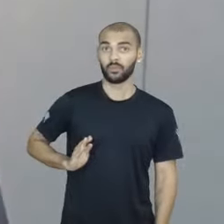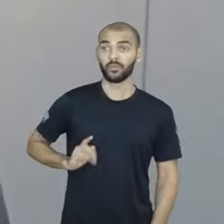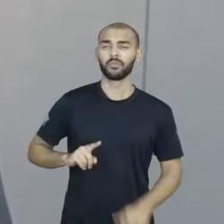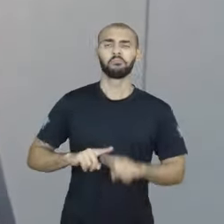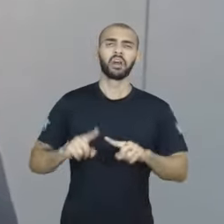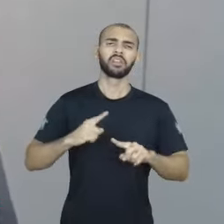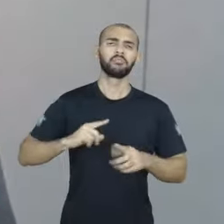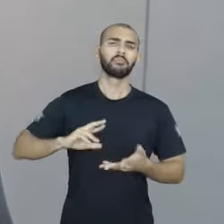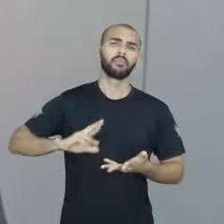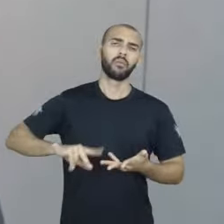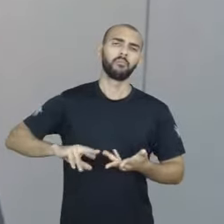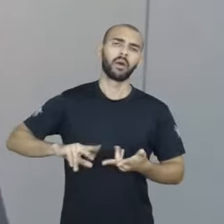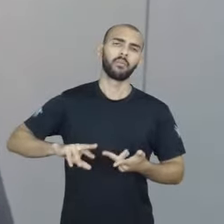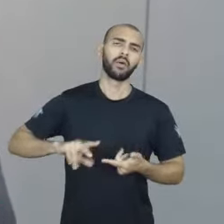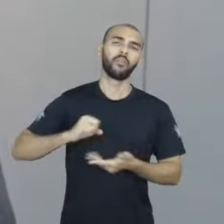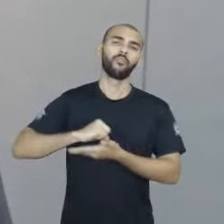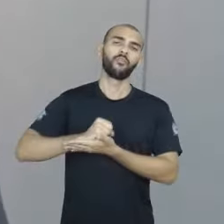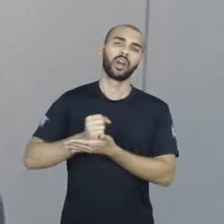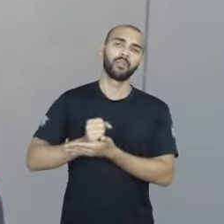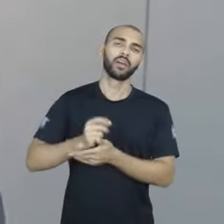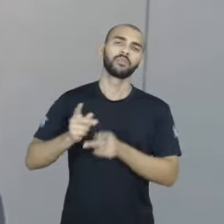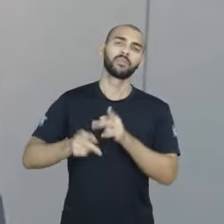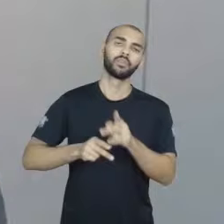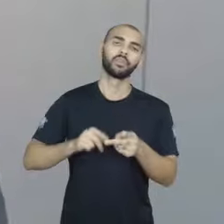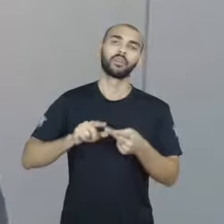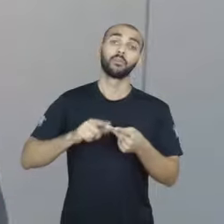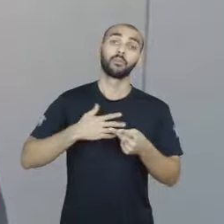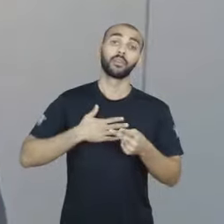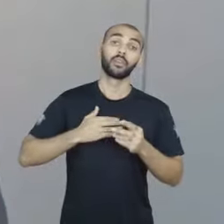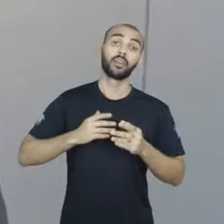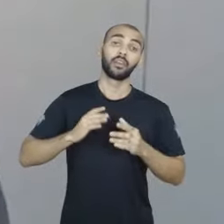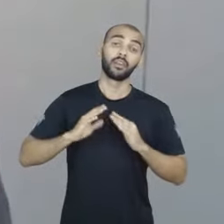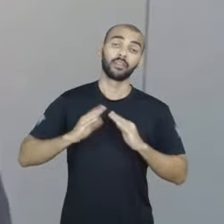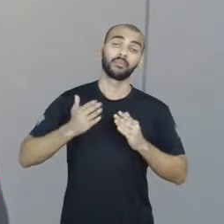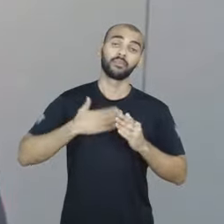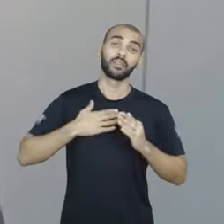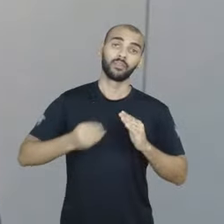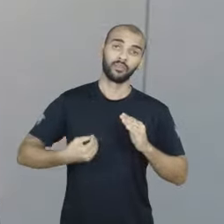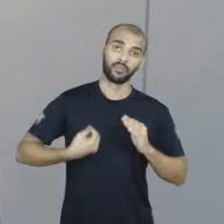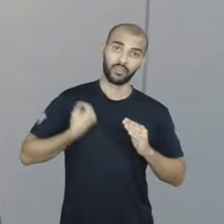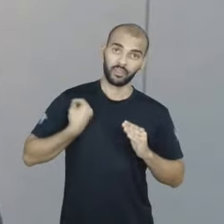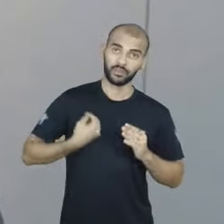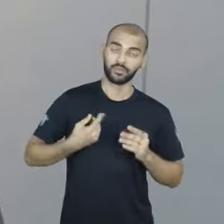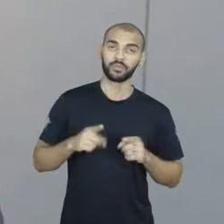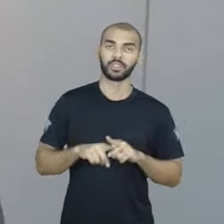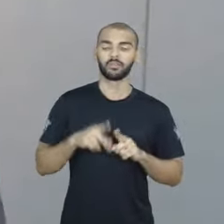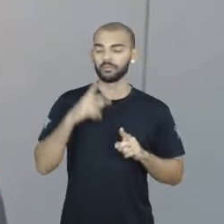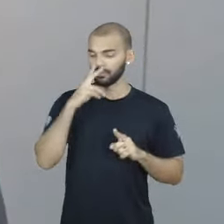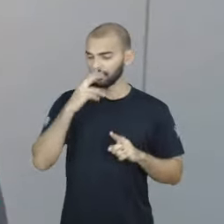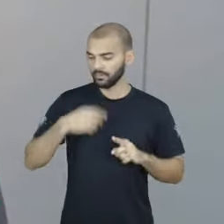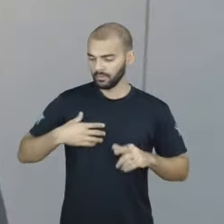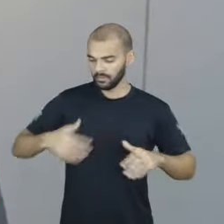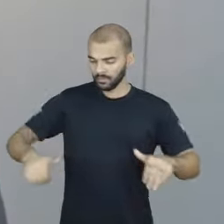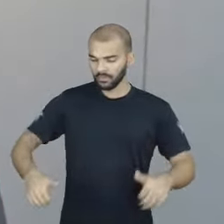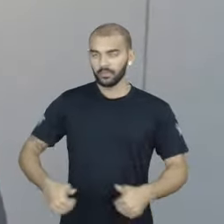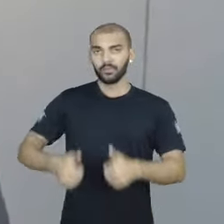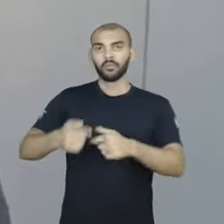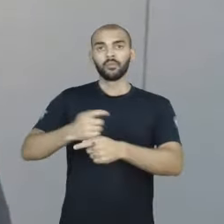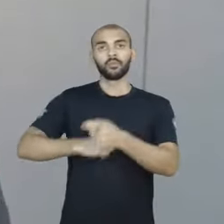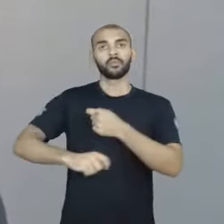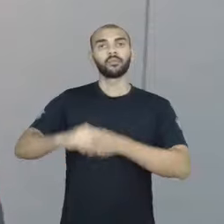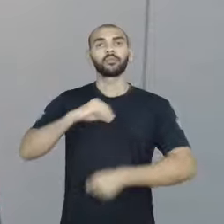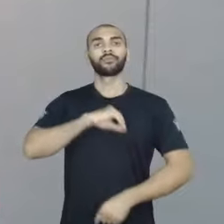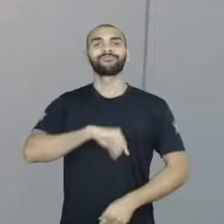demais programas, Farmácia Popular, Minha Casa Minha Vida, que tem impacto em geração de emprego e renda para as pessoas. Então,